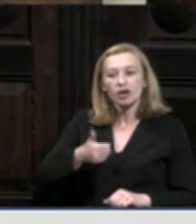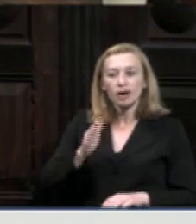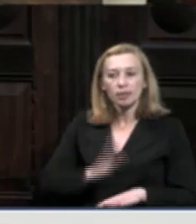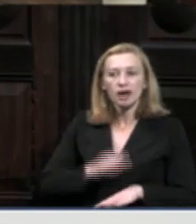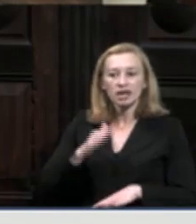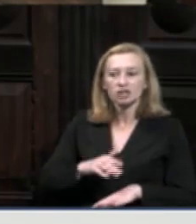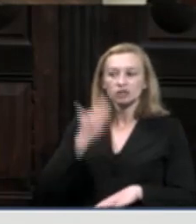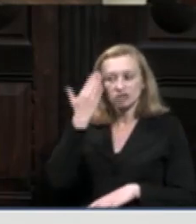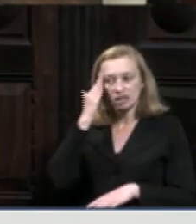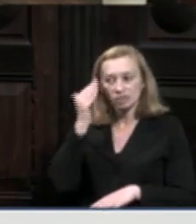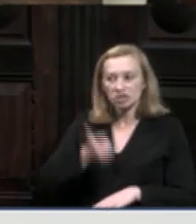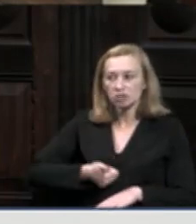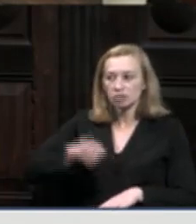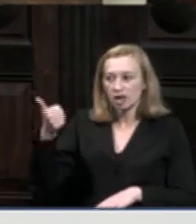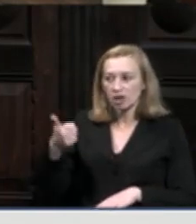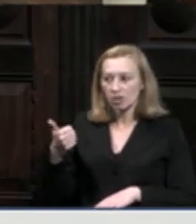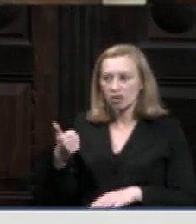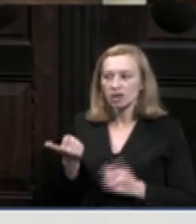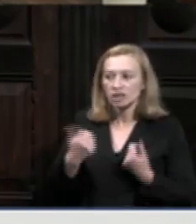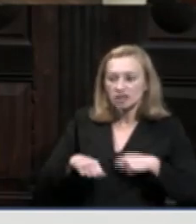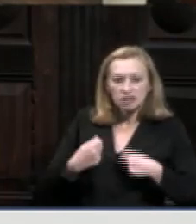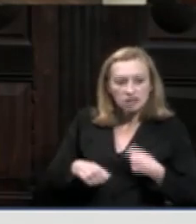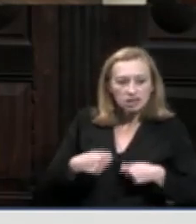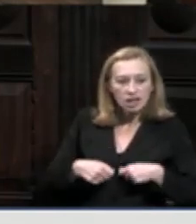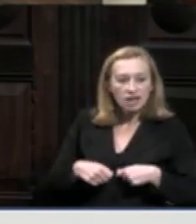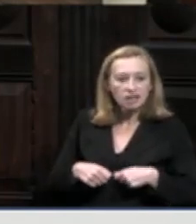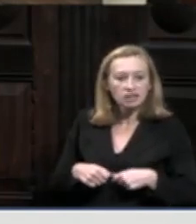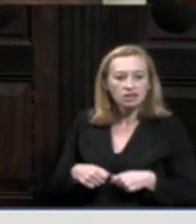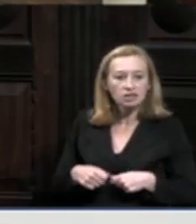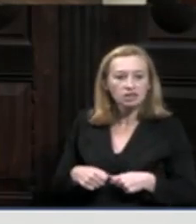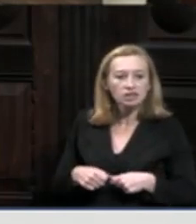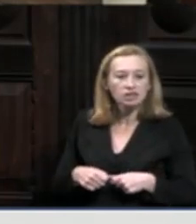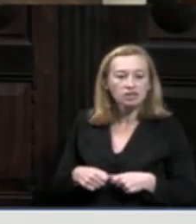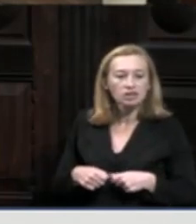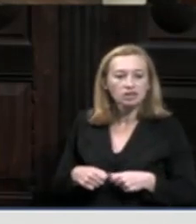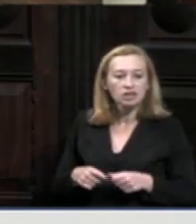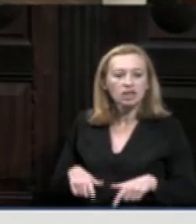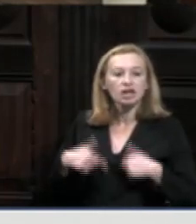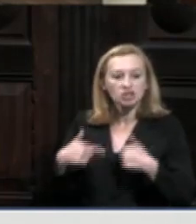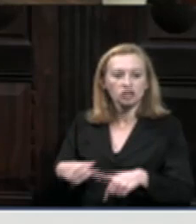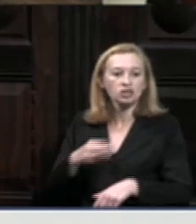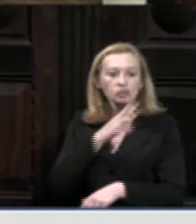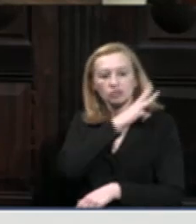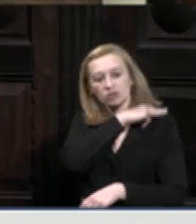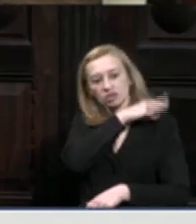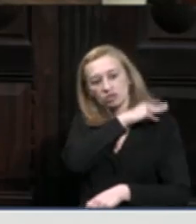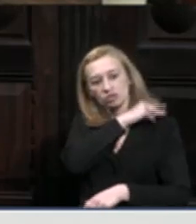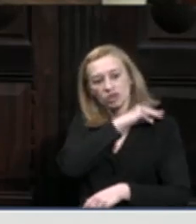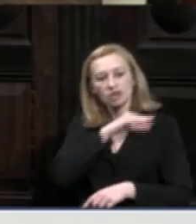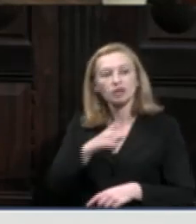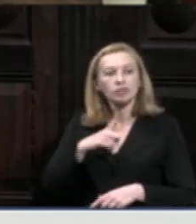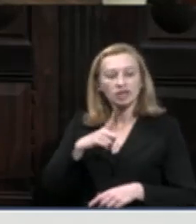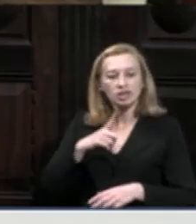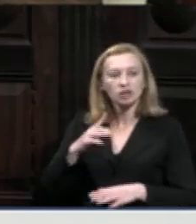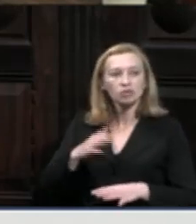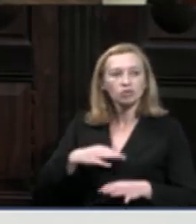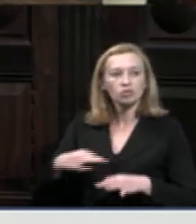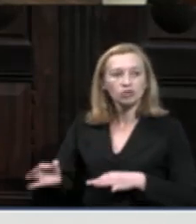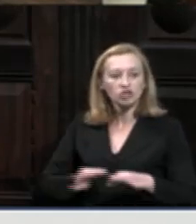reside na necessidade da gente realizar a discussão do mérito para poder aprovar esse projeto aqui o mais rápido